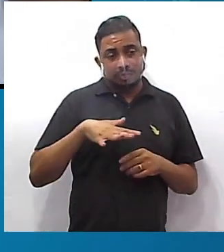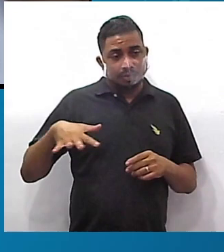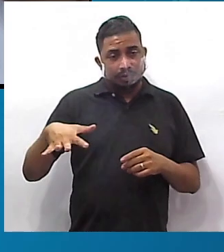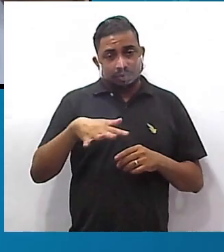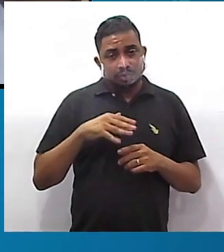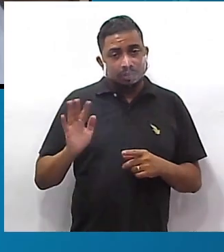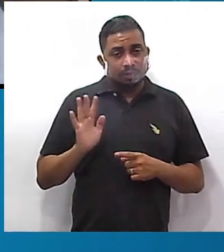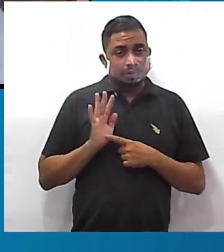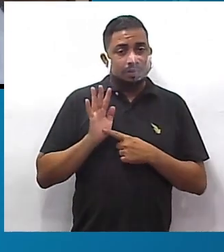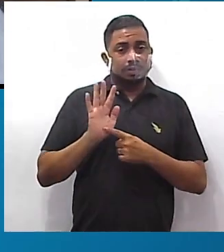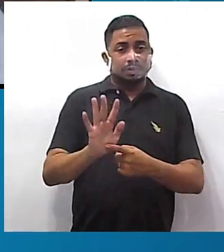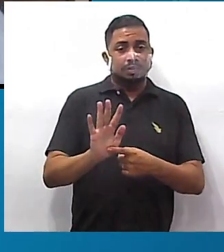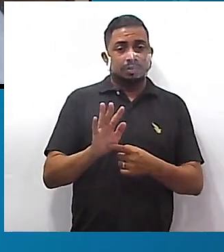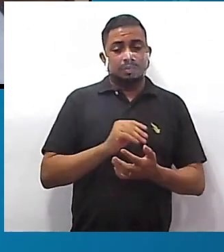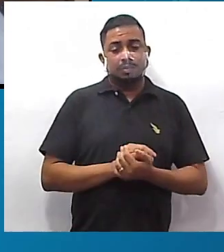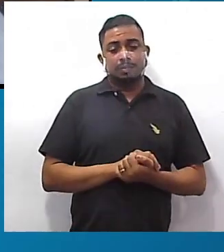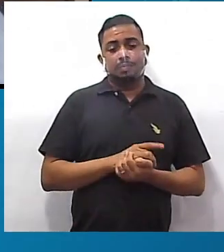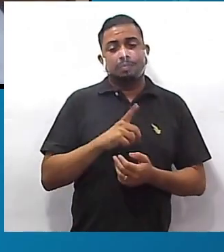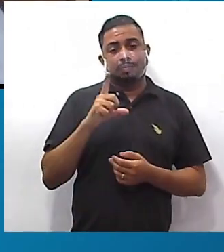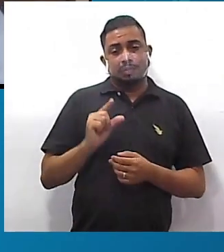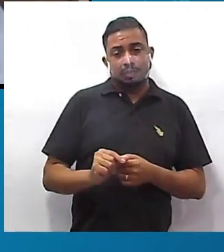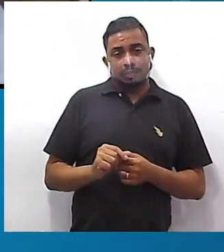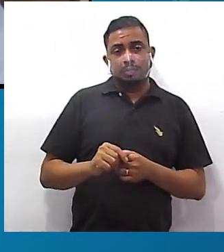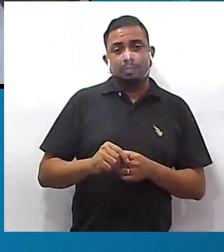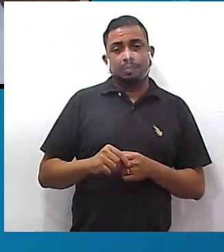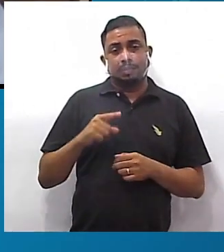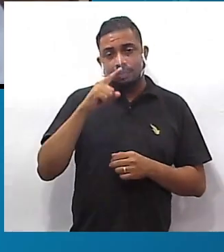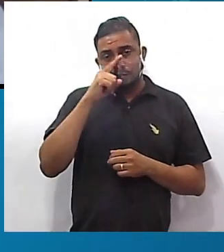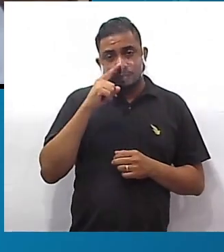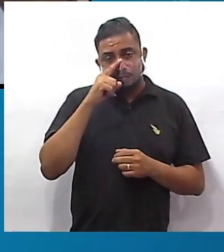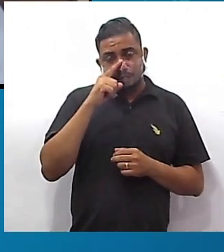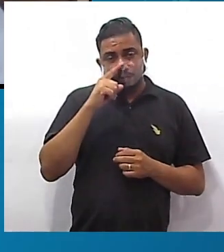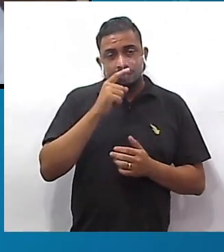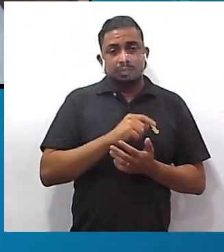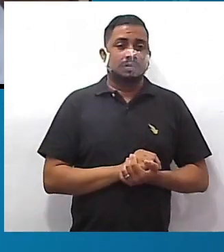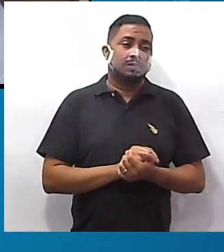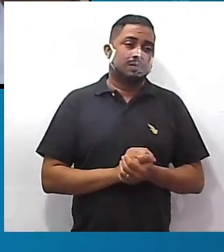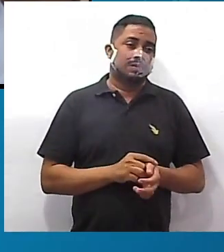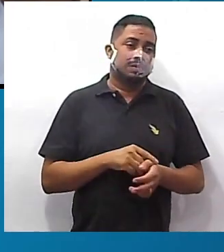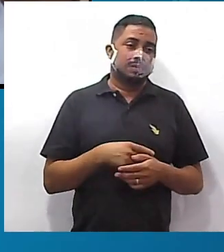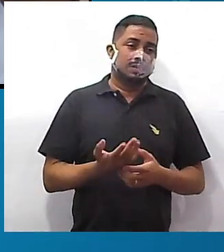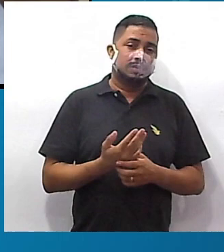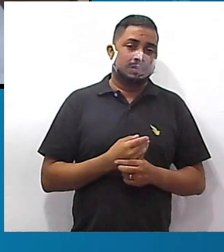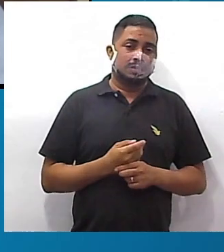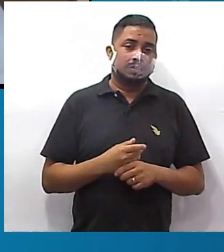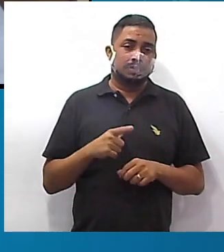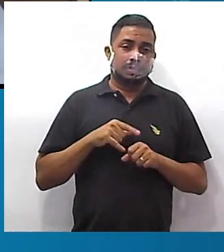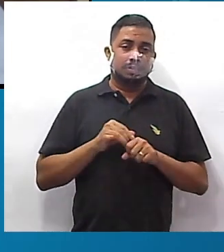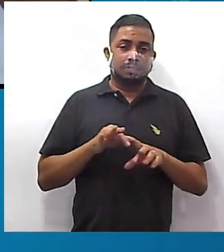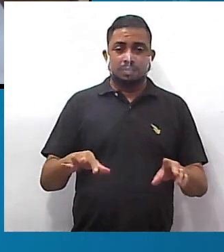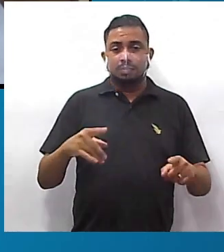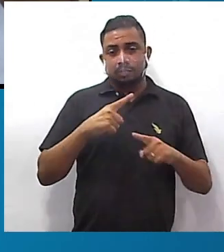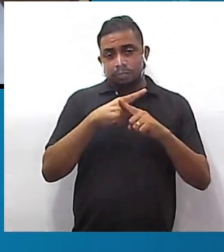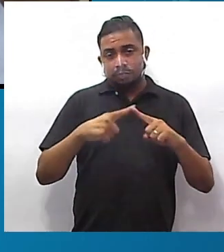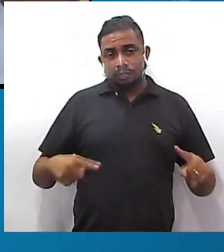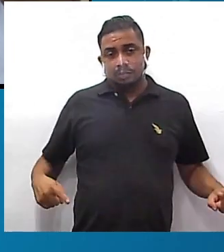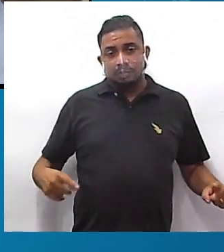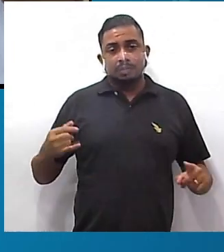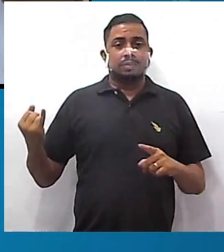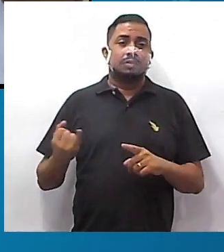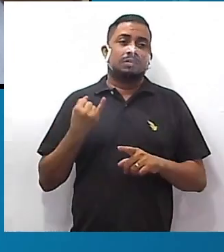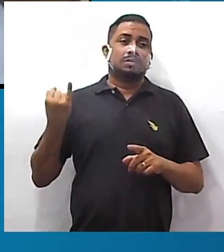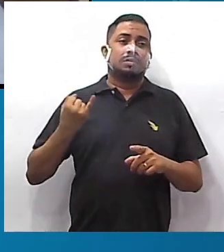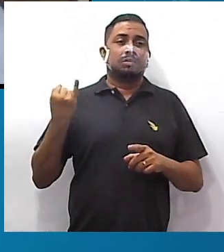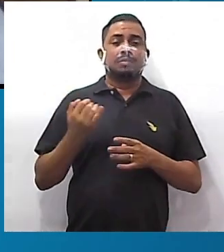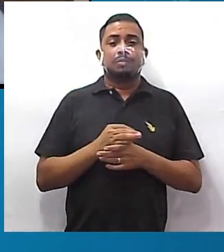que apresenta um baixo grau de risco, ou então ele esteja esterilizado. Isso seria uma contaminação cruzada. Então é importante